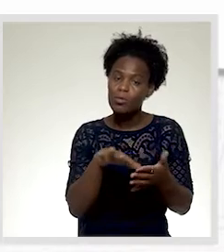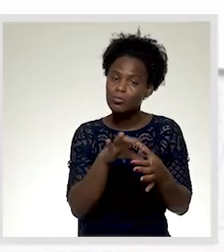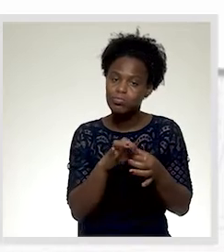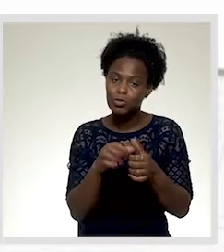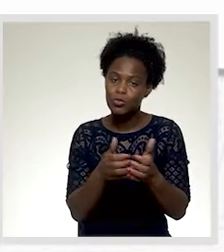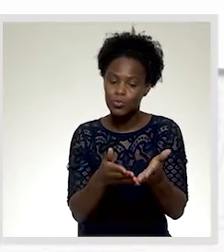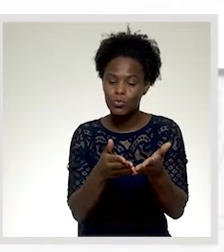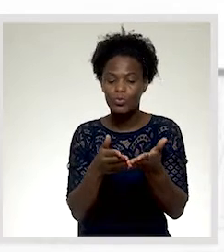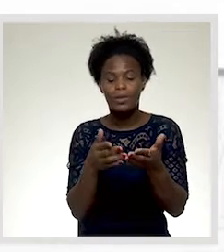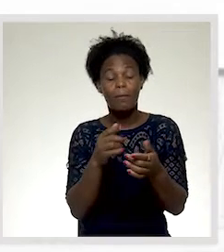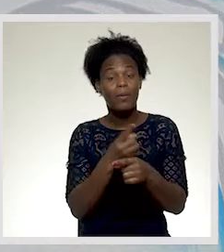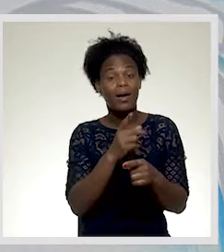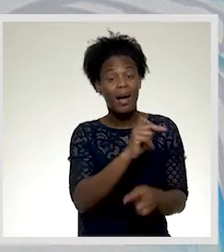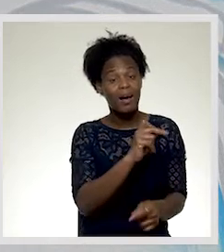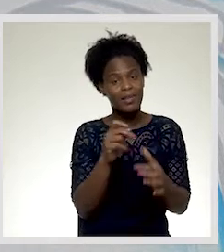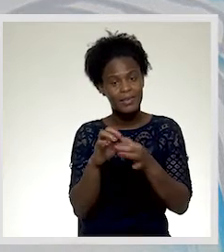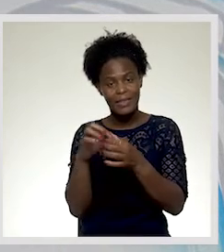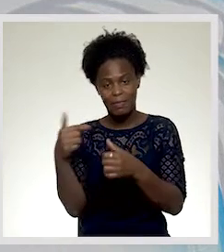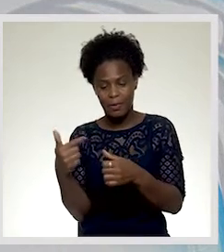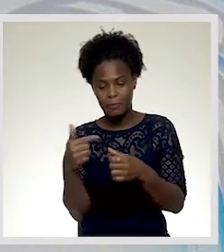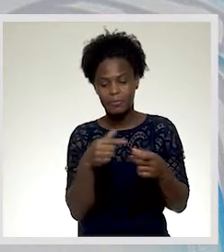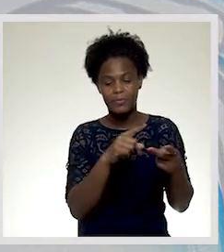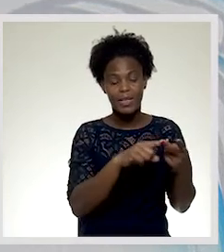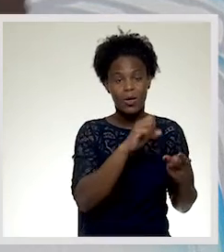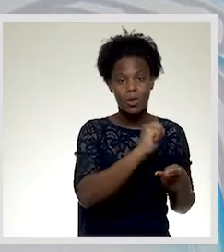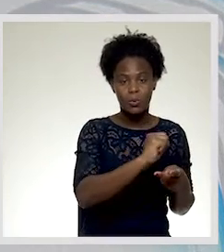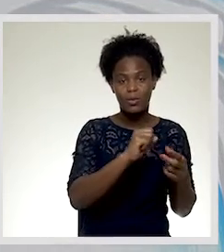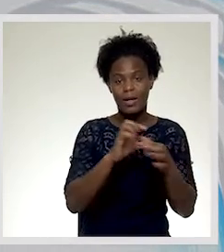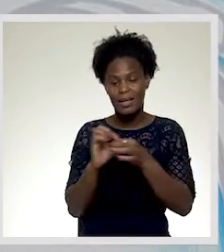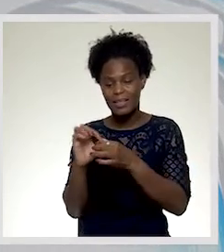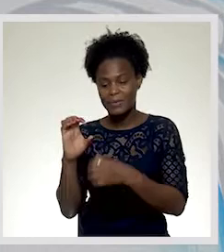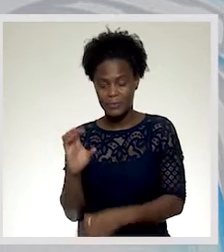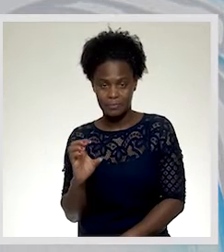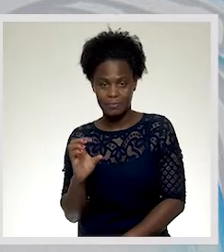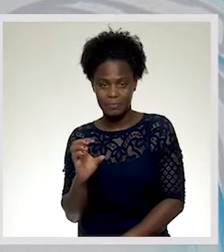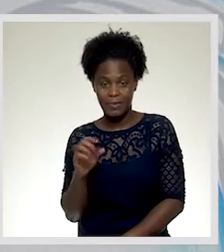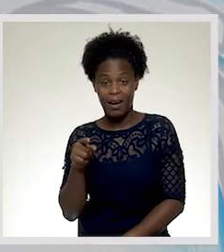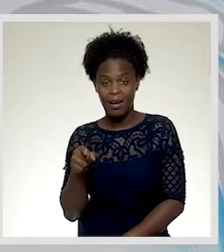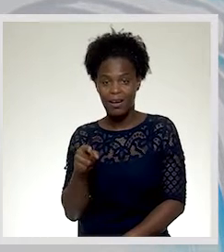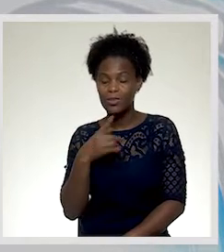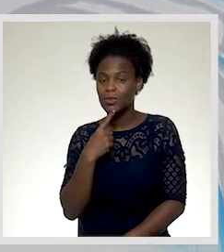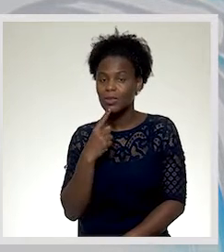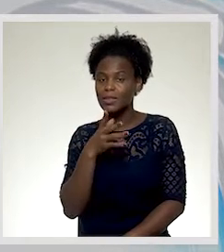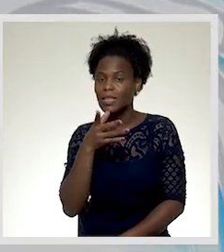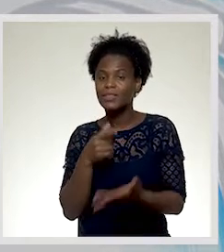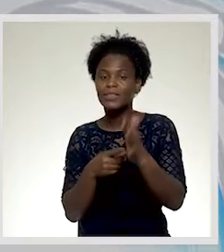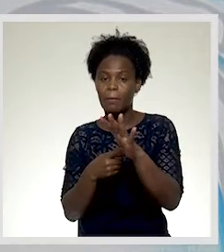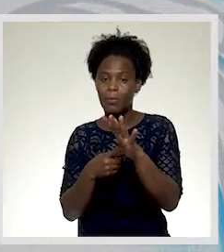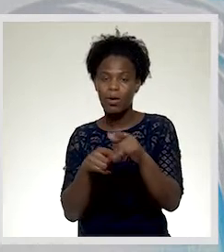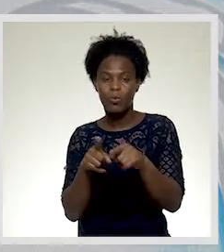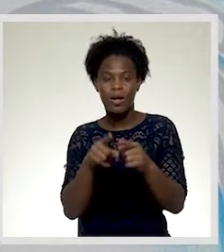têm forma complementares, que é a adenina liga-se com a timina, a guanina liga-se com a citosina. Isto